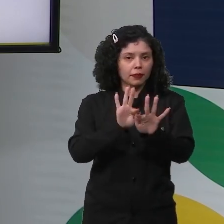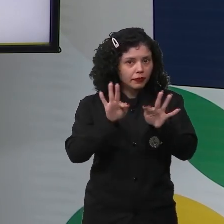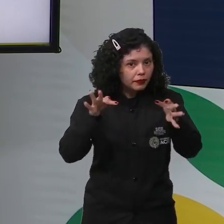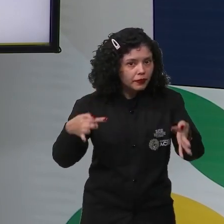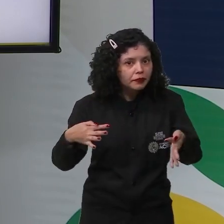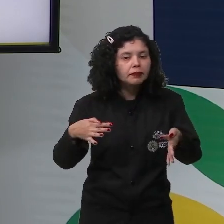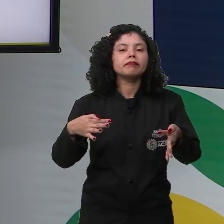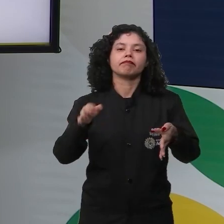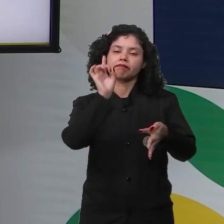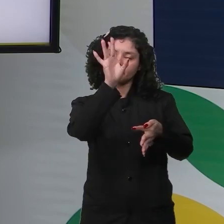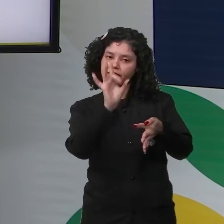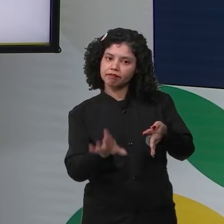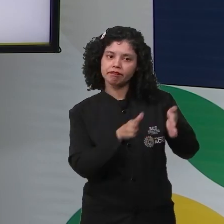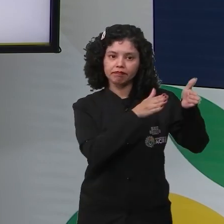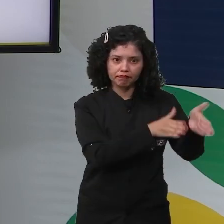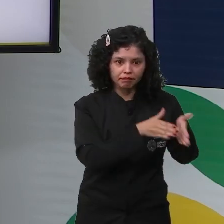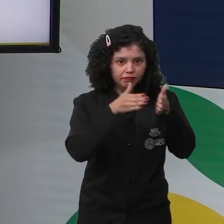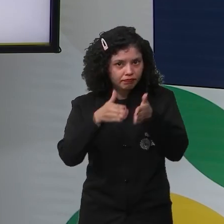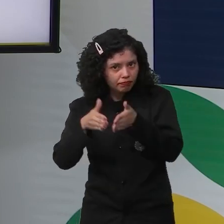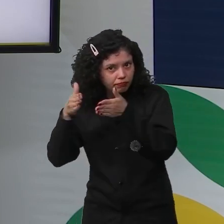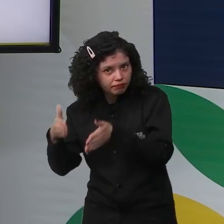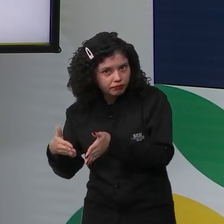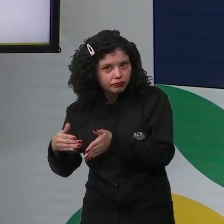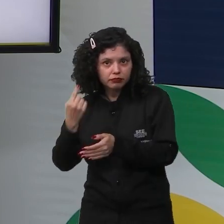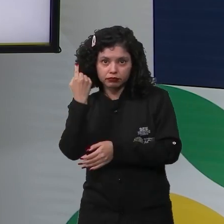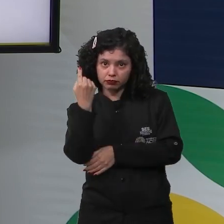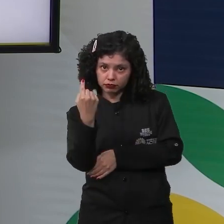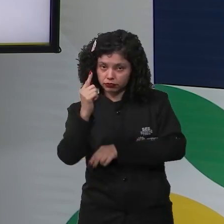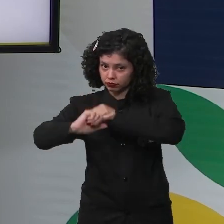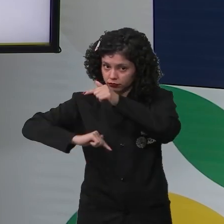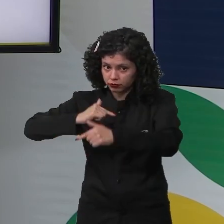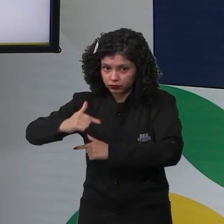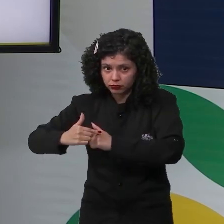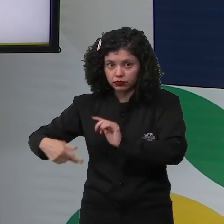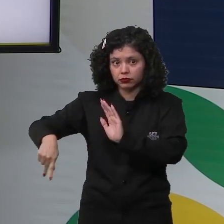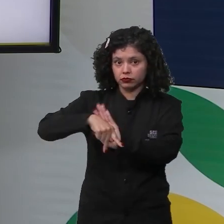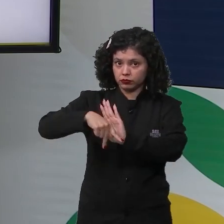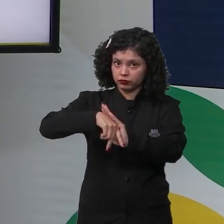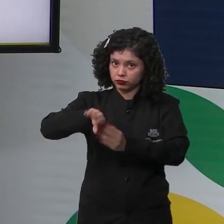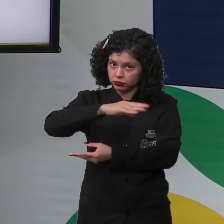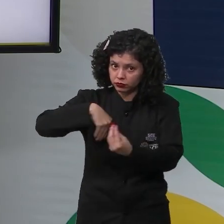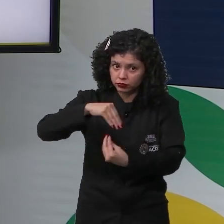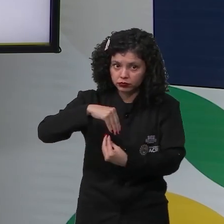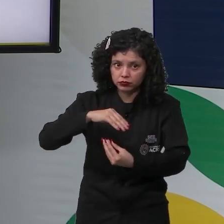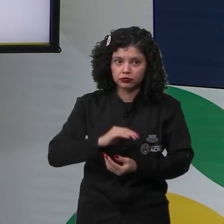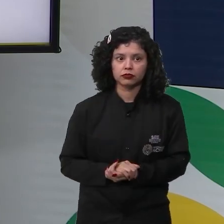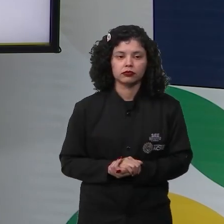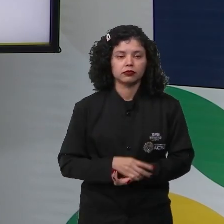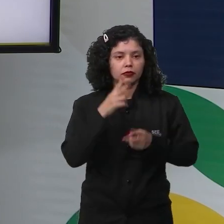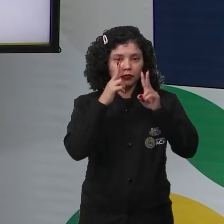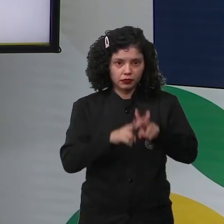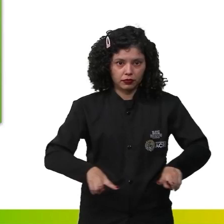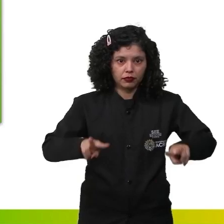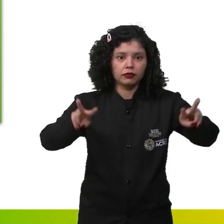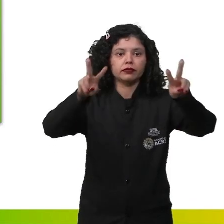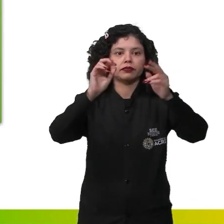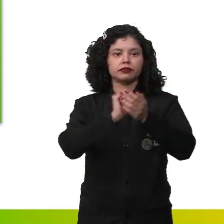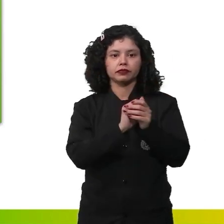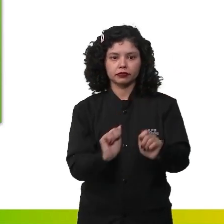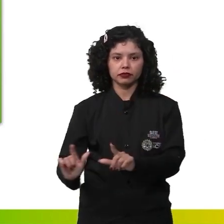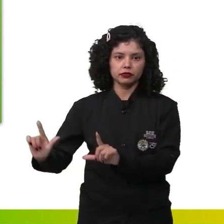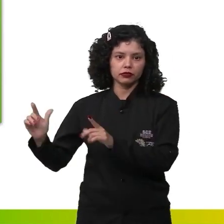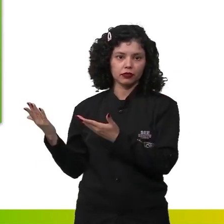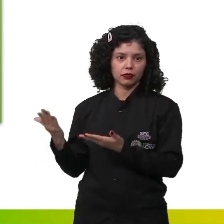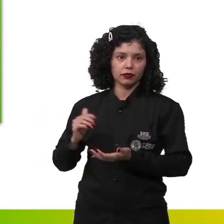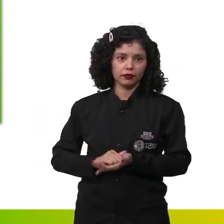simplesmente para cada etapa você tem um trabalhador ali envolvido. Então visualizem agora em